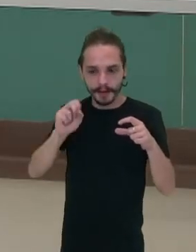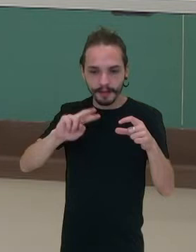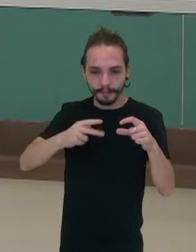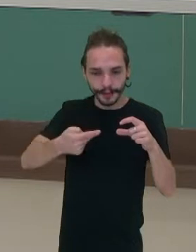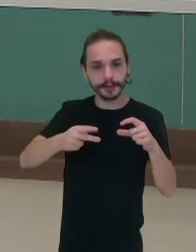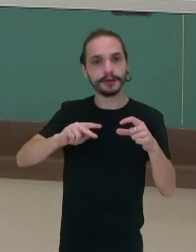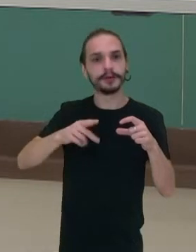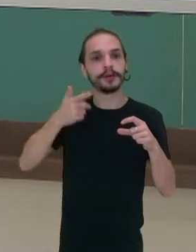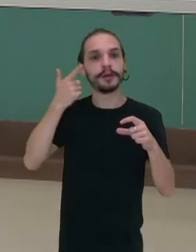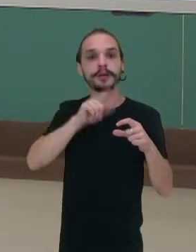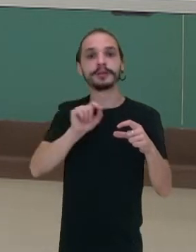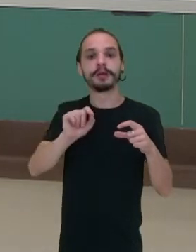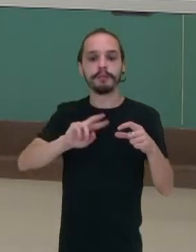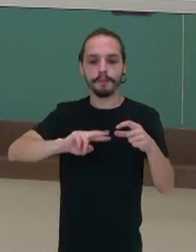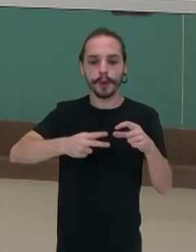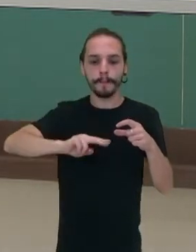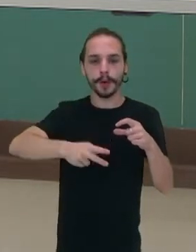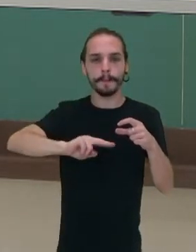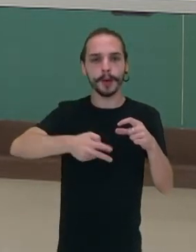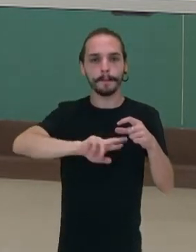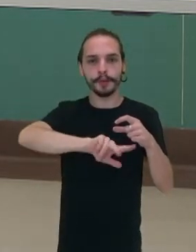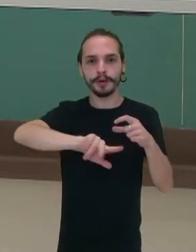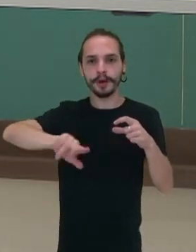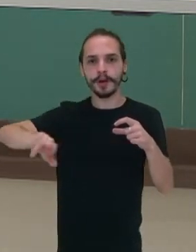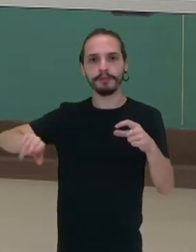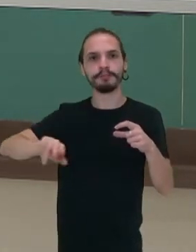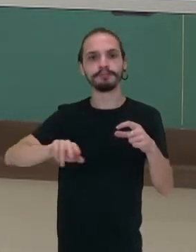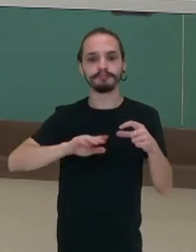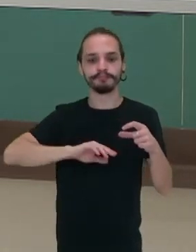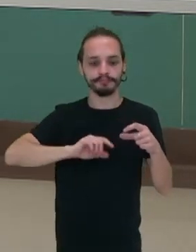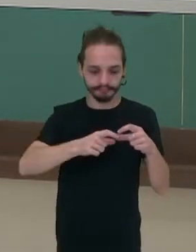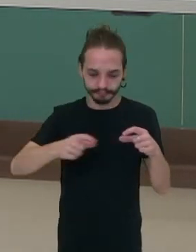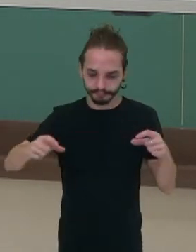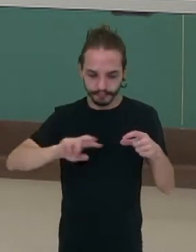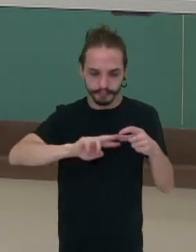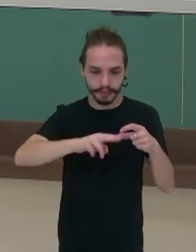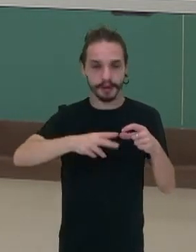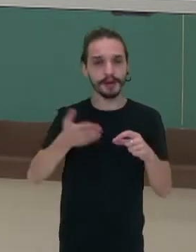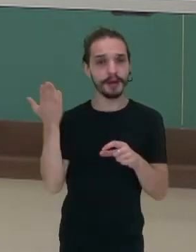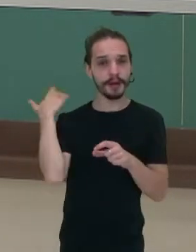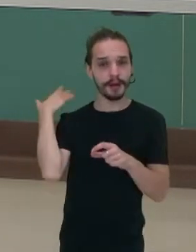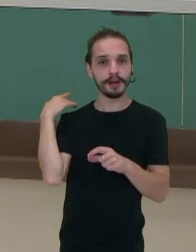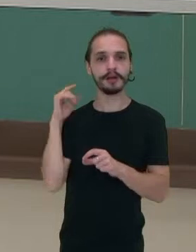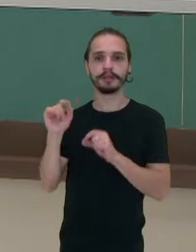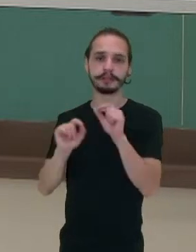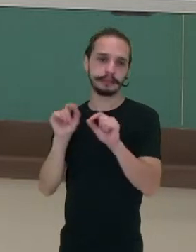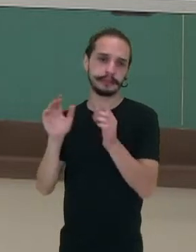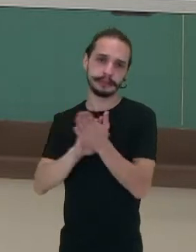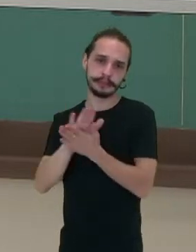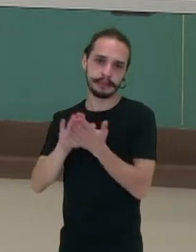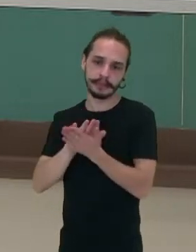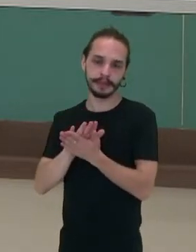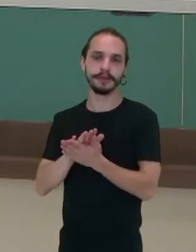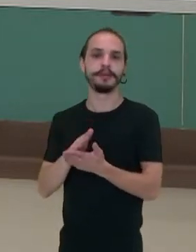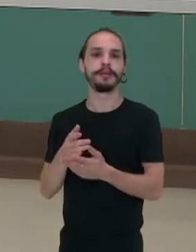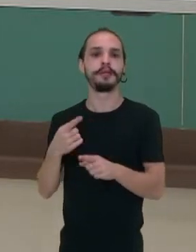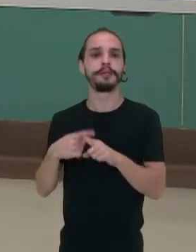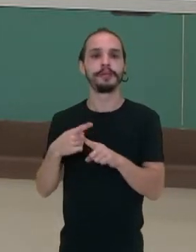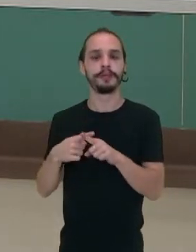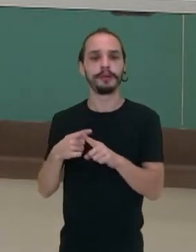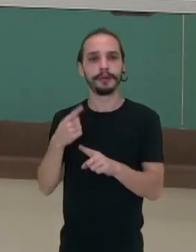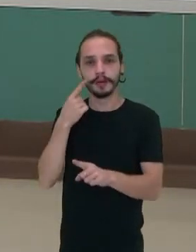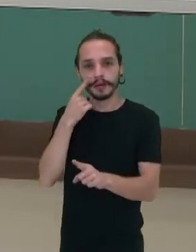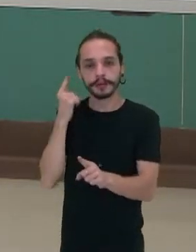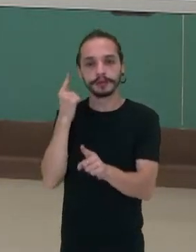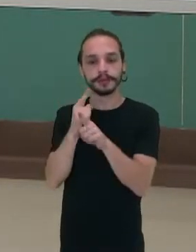possa agora reproduzir uma imagem. Lembrando que, de Niceforo em diante, nós tivemos da Guerre, que ele descobre o sistema